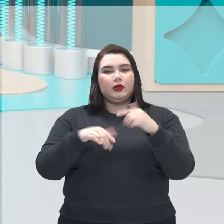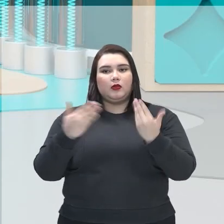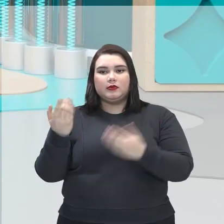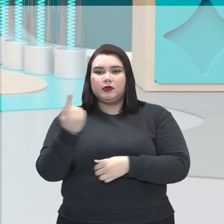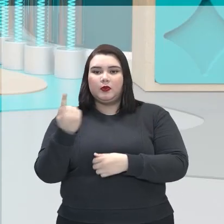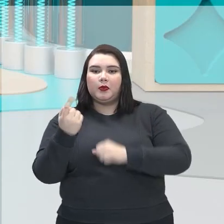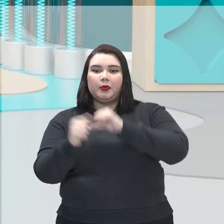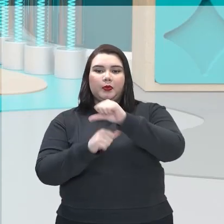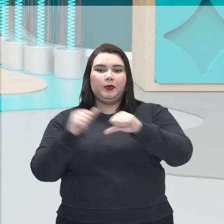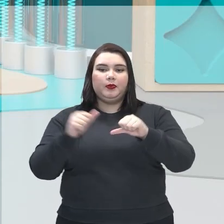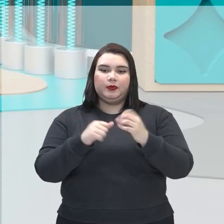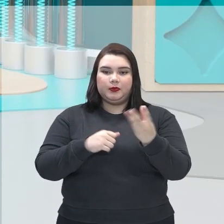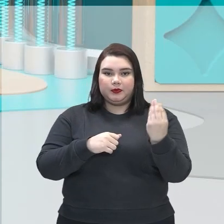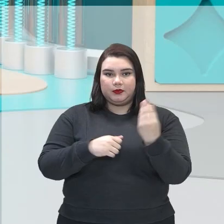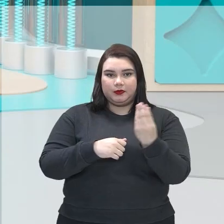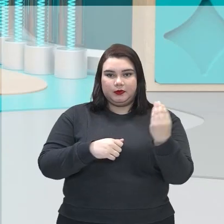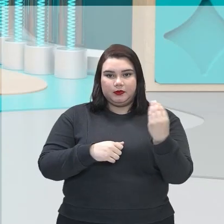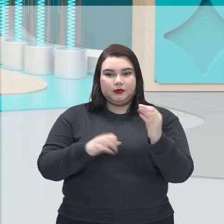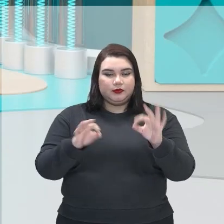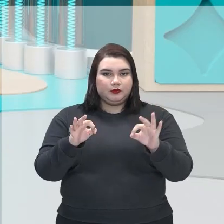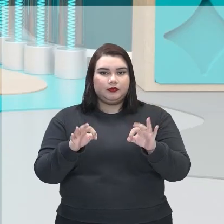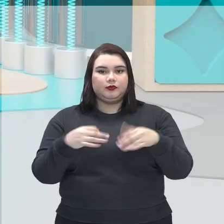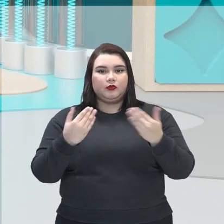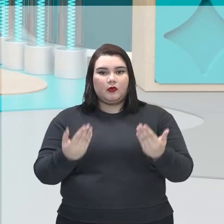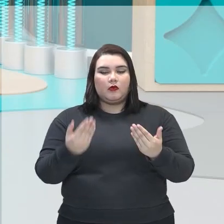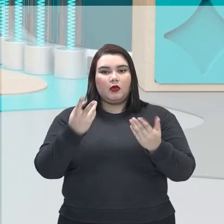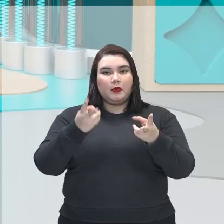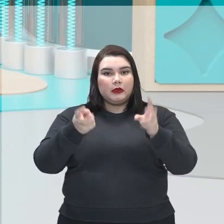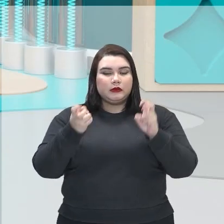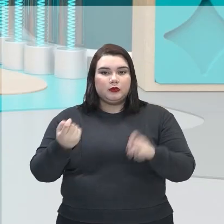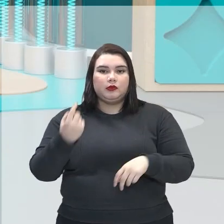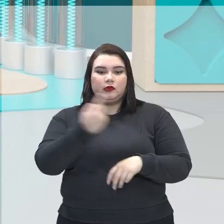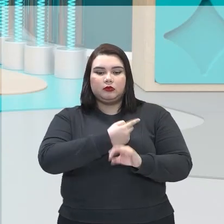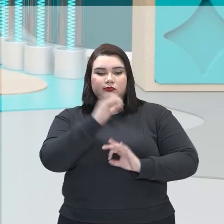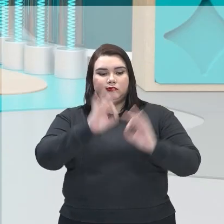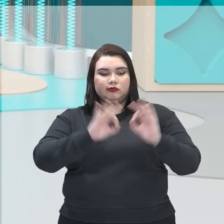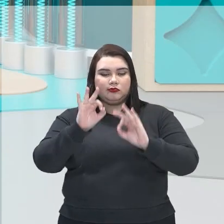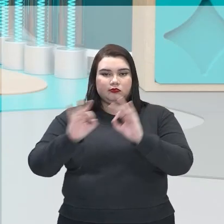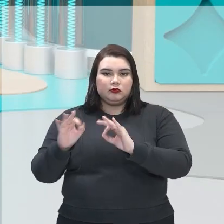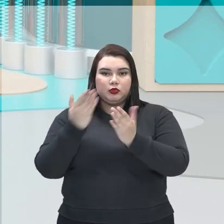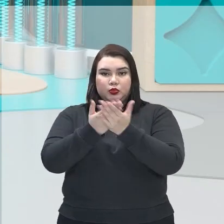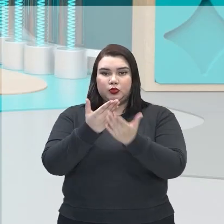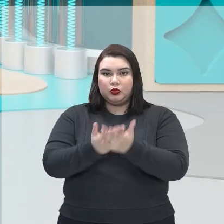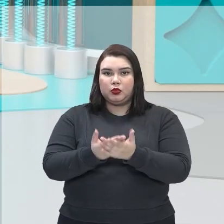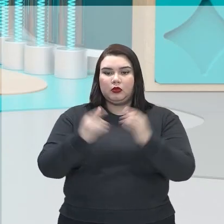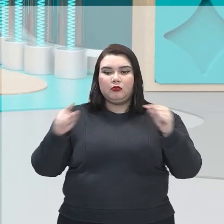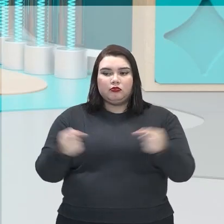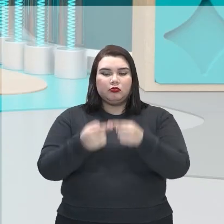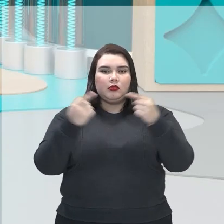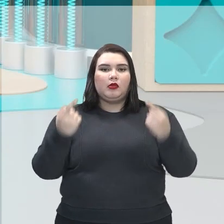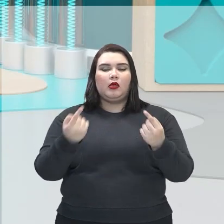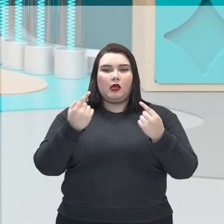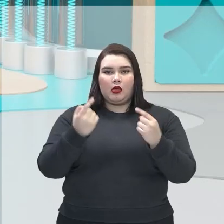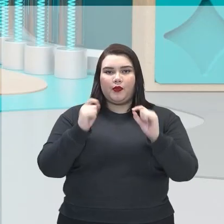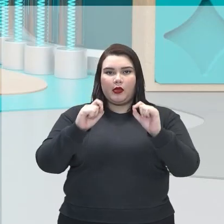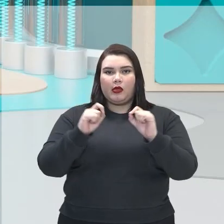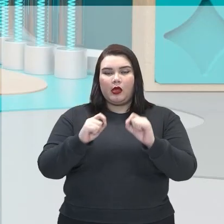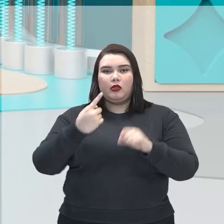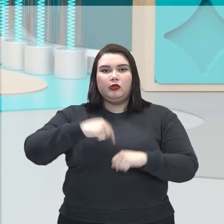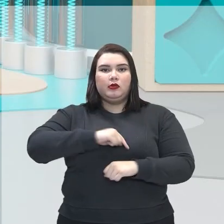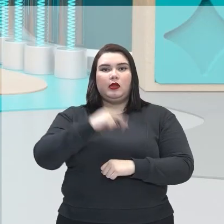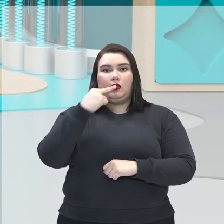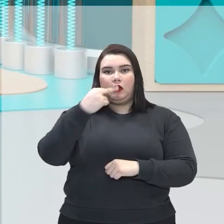singular, está no plural. Viram que a gente está trabalhando aí, fazendo essa associação com a nossa língua materna. Mesma coisa